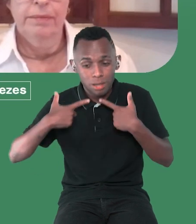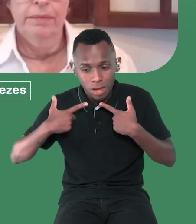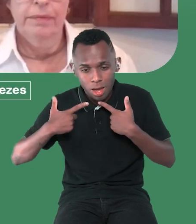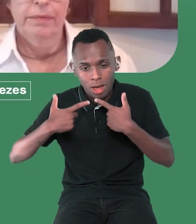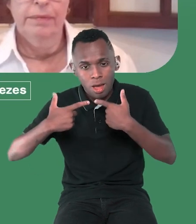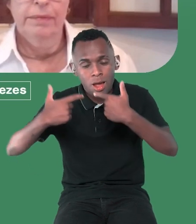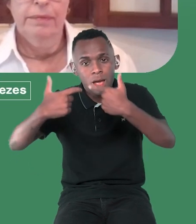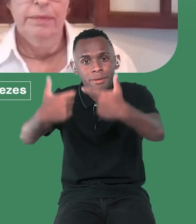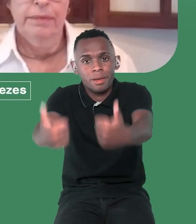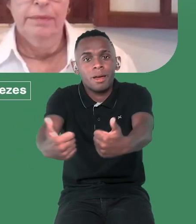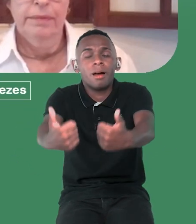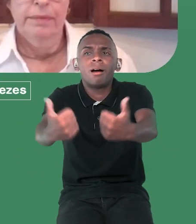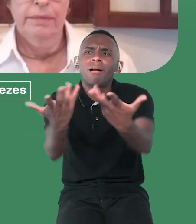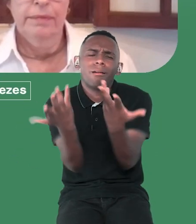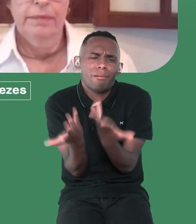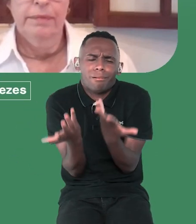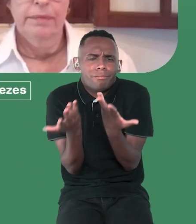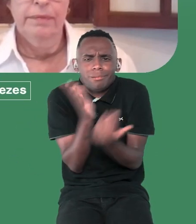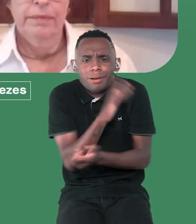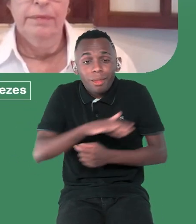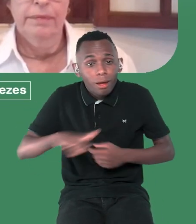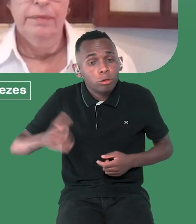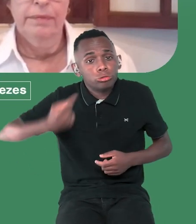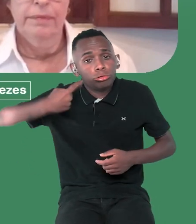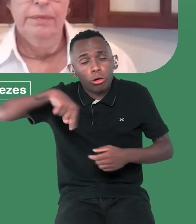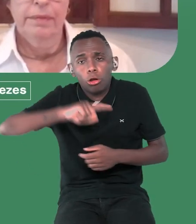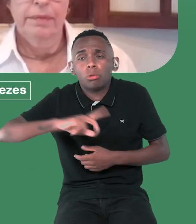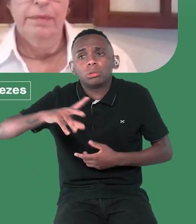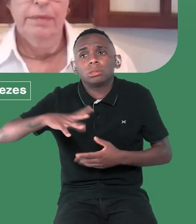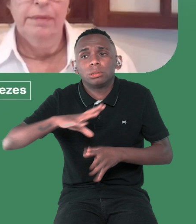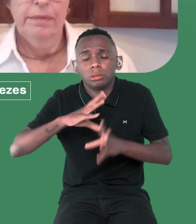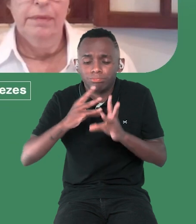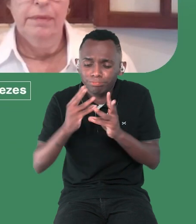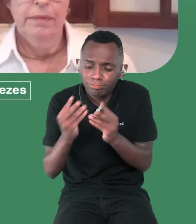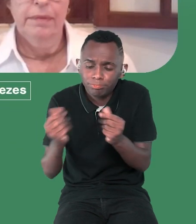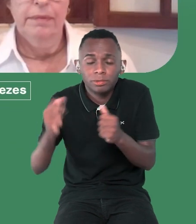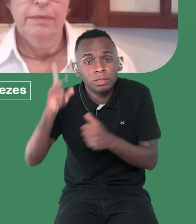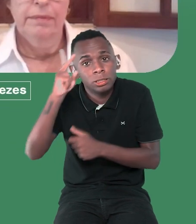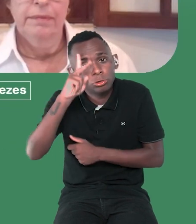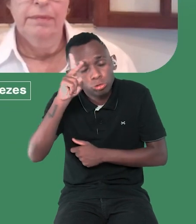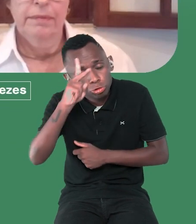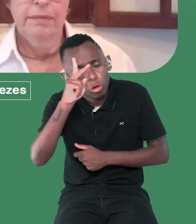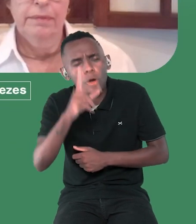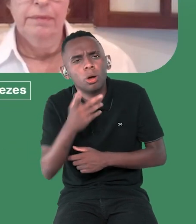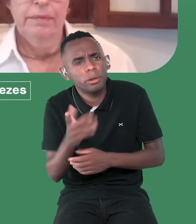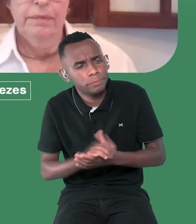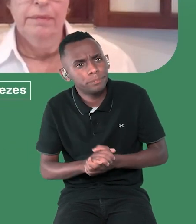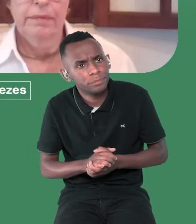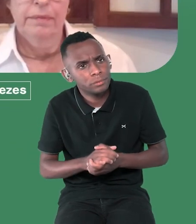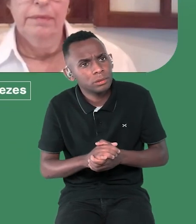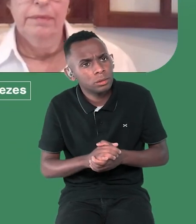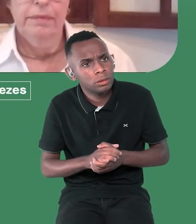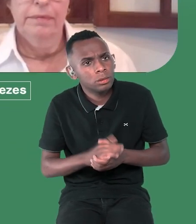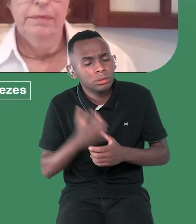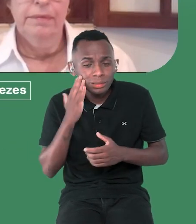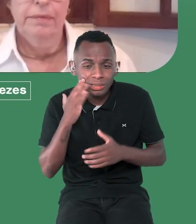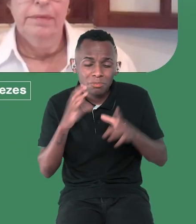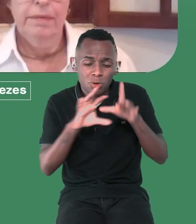nossa, quantos Van Goghs tem lá dentro, né? E eu ficava pensando assim, gente, como se a esquizofrenia,